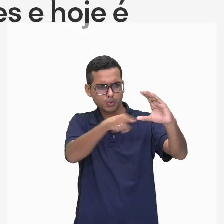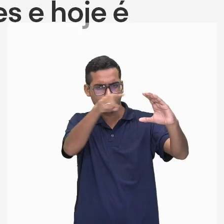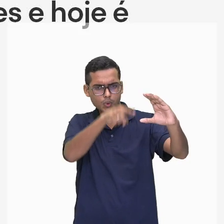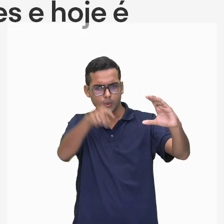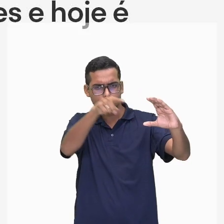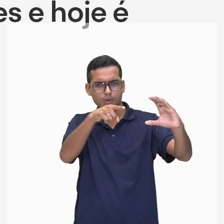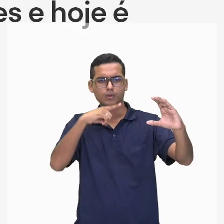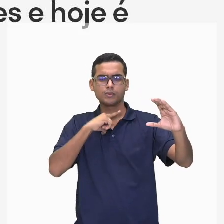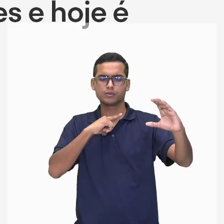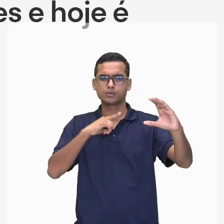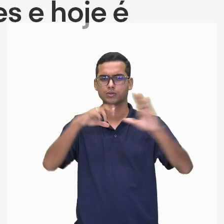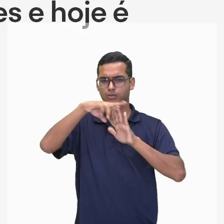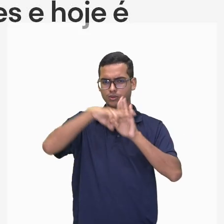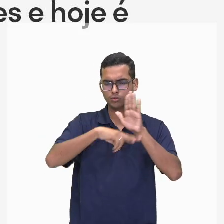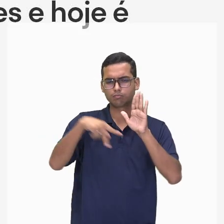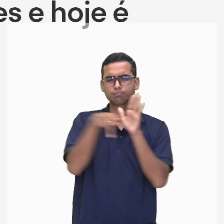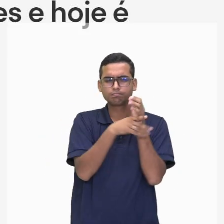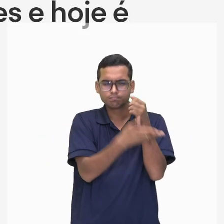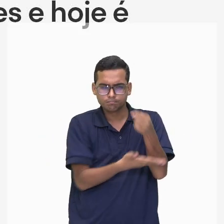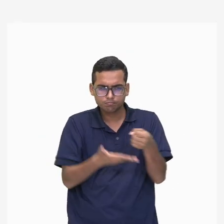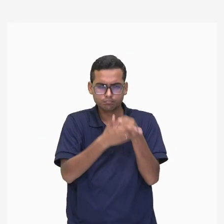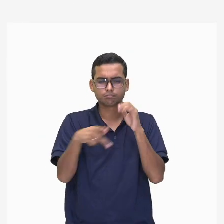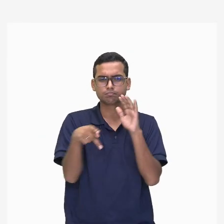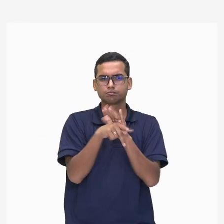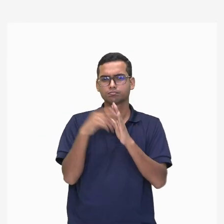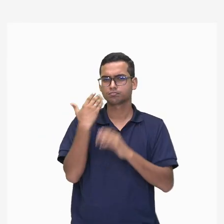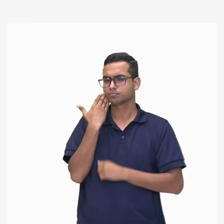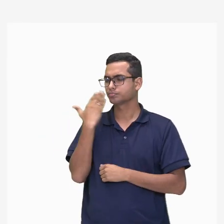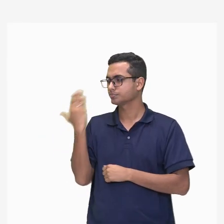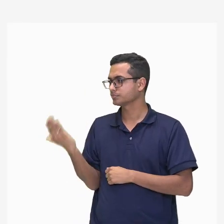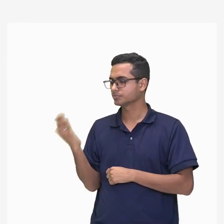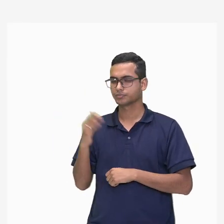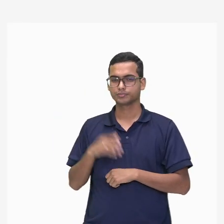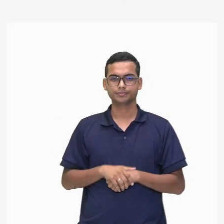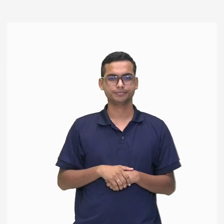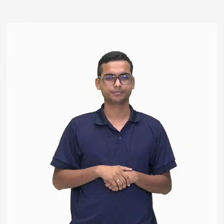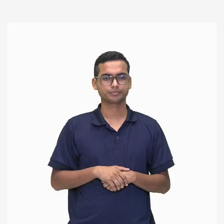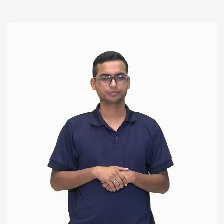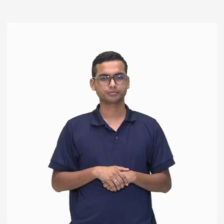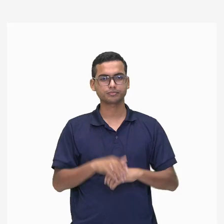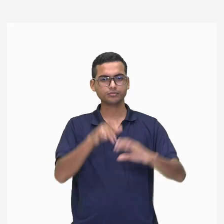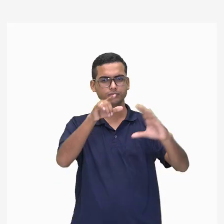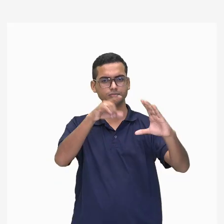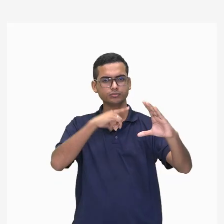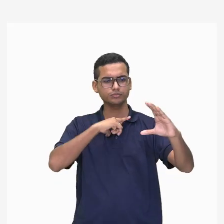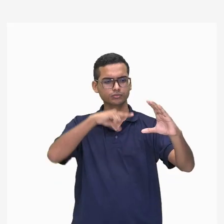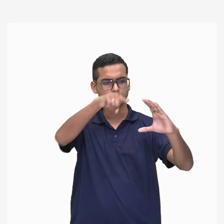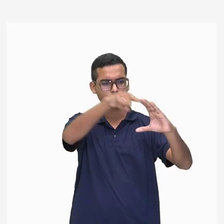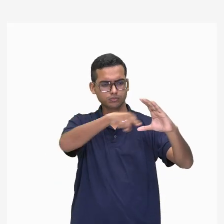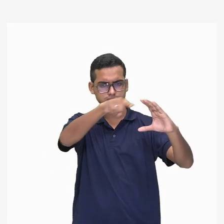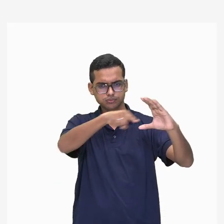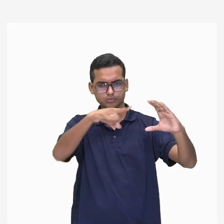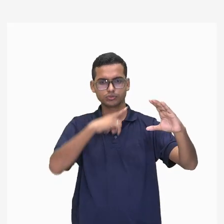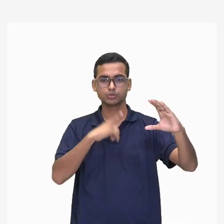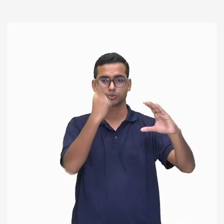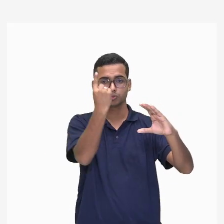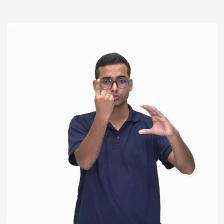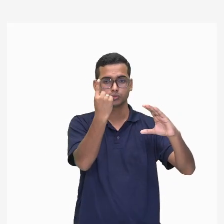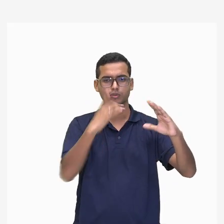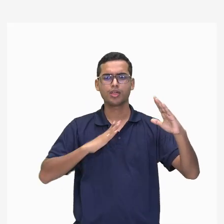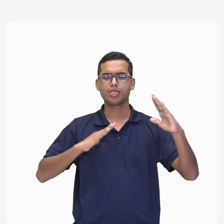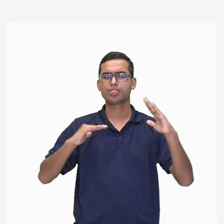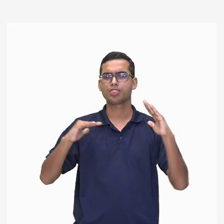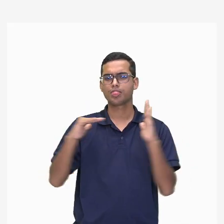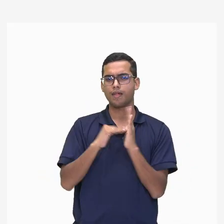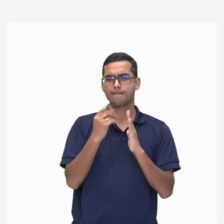Então, nós temos aqui algumas regras básicas do jogo de dardo, que é o seguinte: o alvo é dividido em seções numeradas, de 1 a 20,